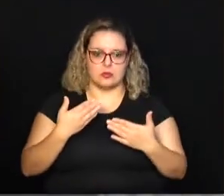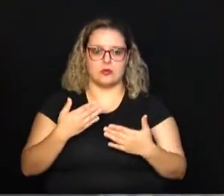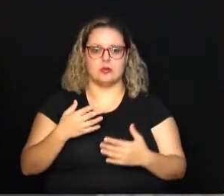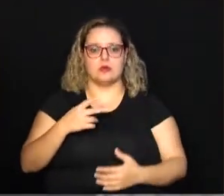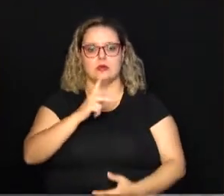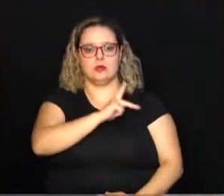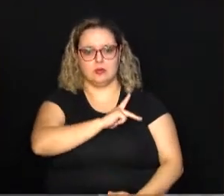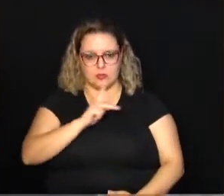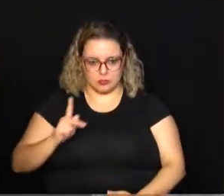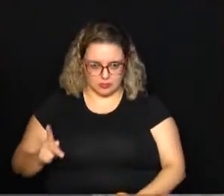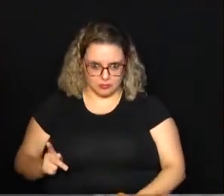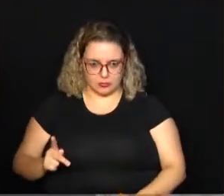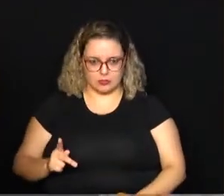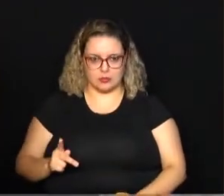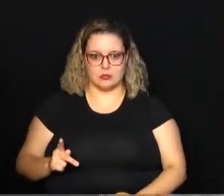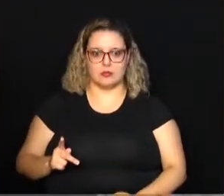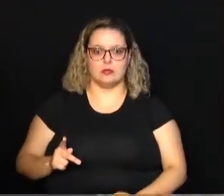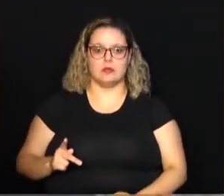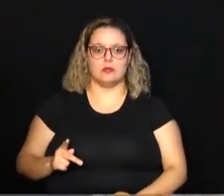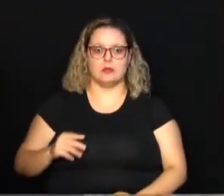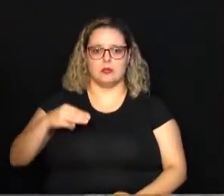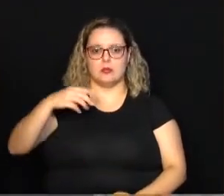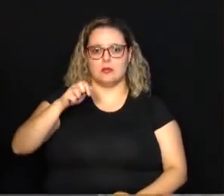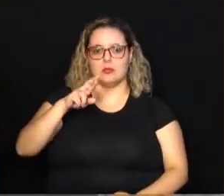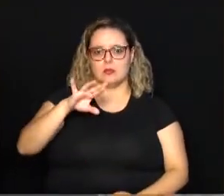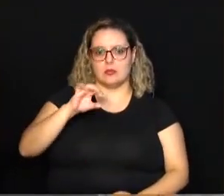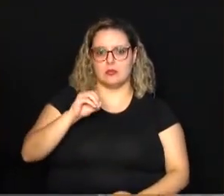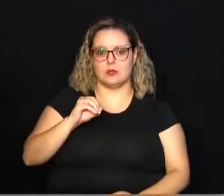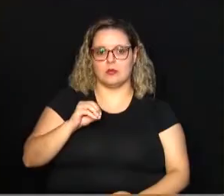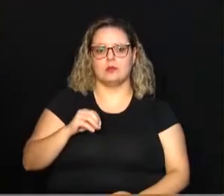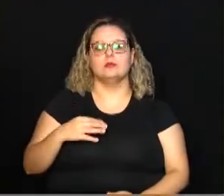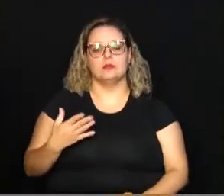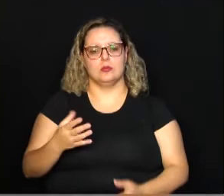da rede, Mário Gatti. Rodrigo.